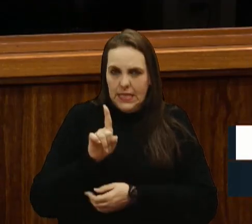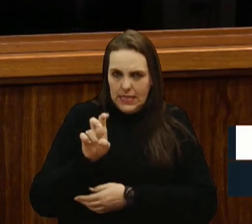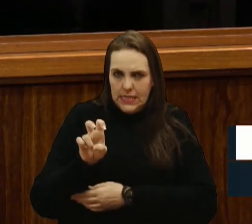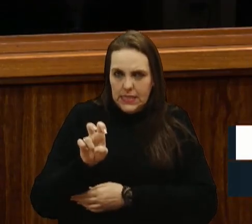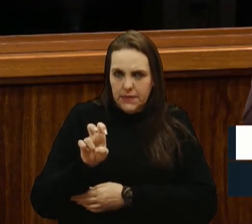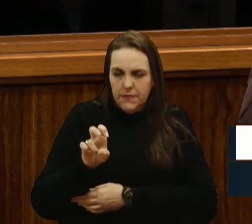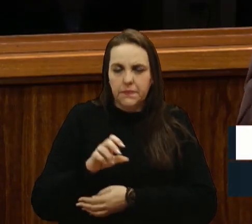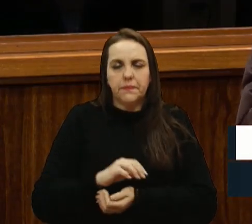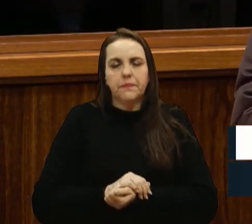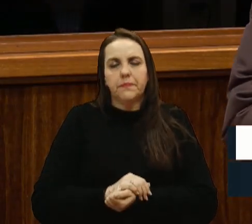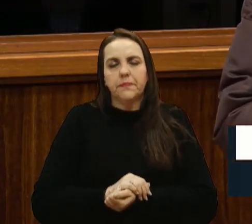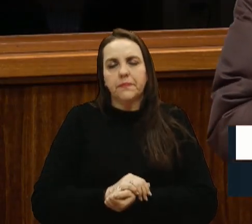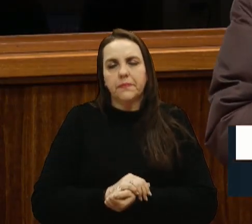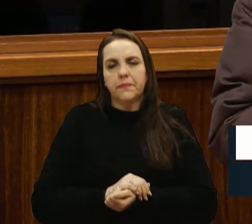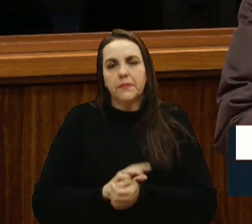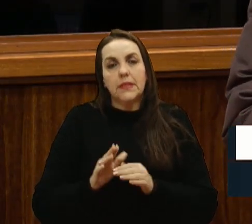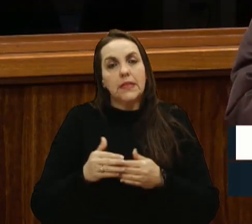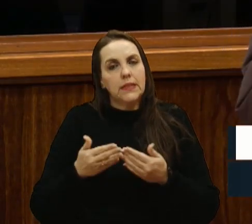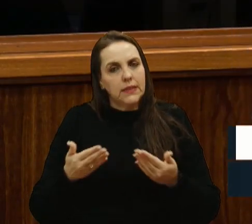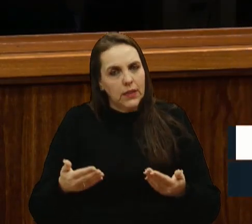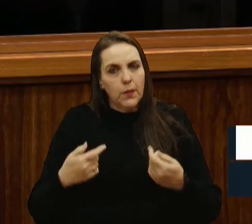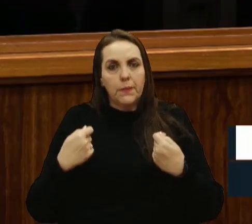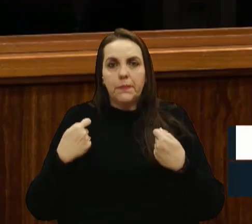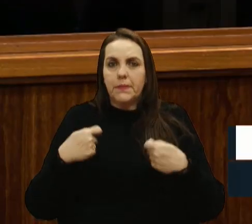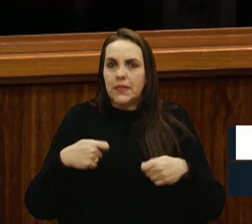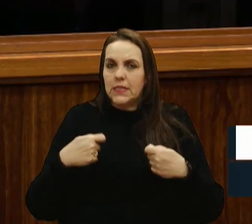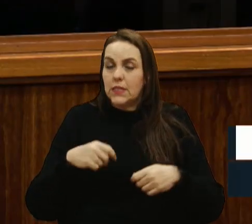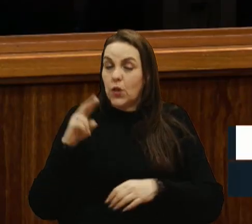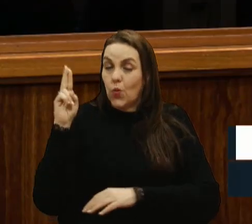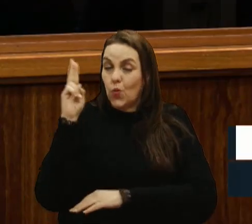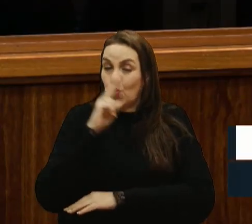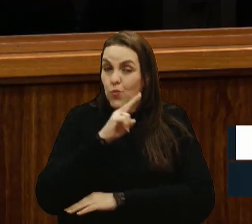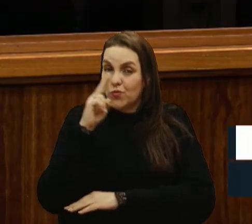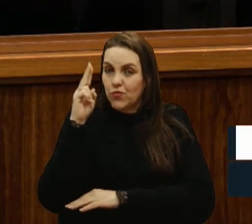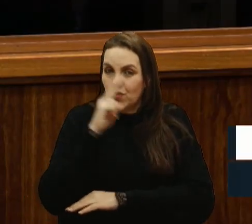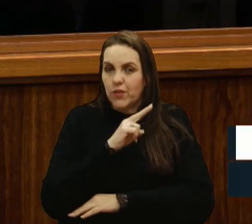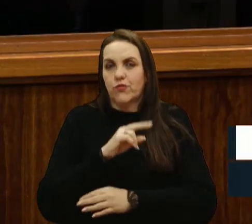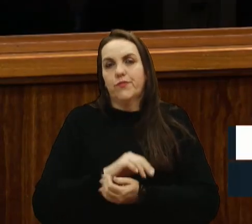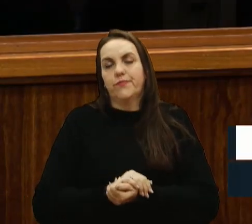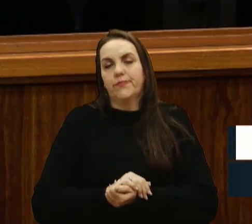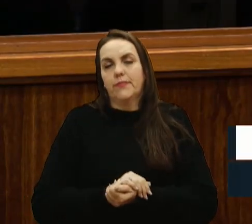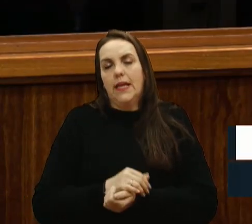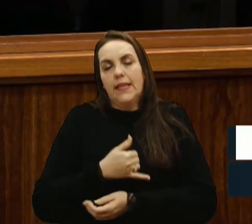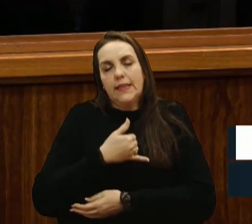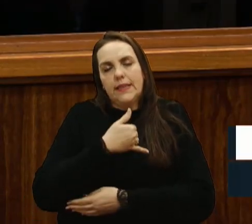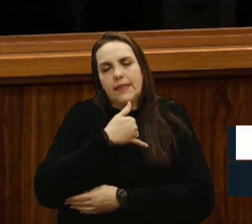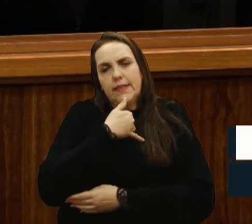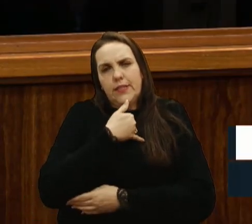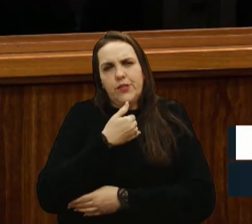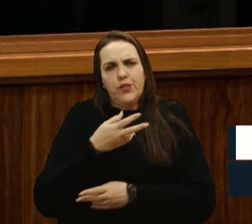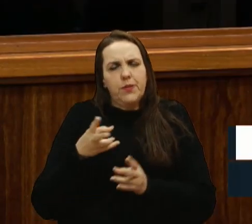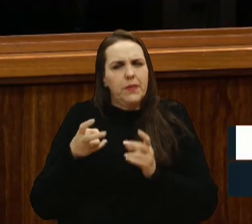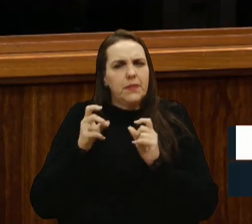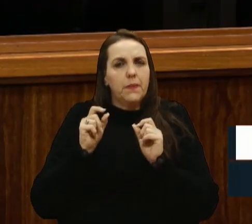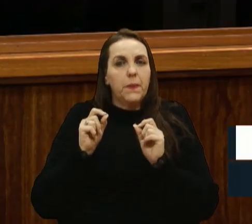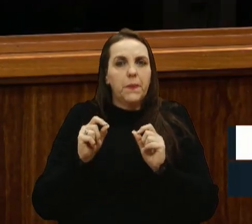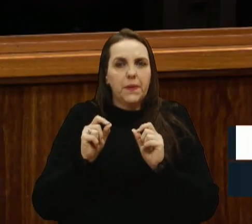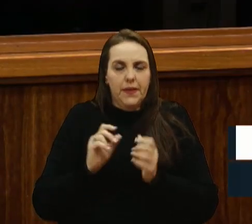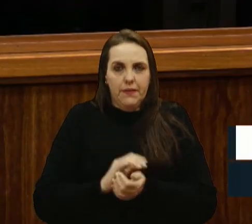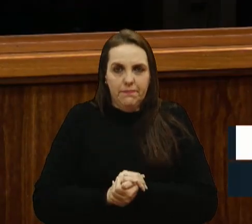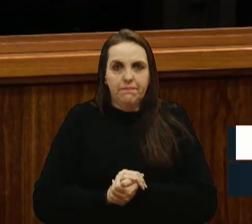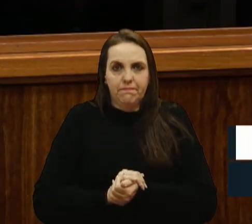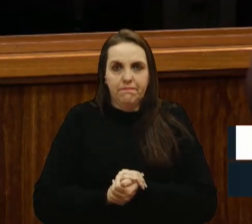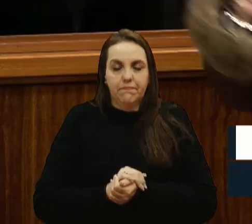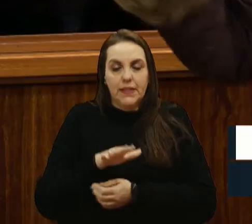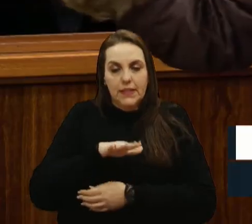15. Então, isso precisa urgente. É muito triste a gente ter que, como na